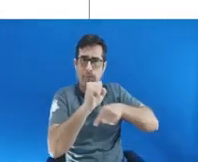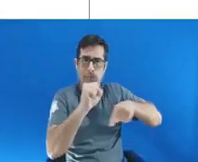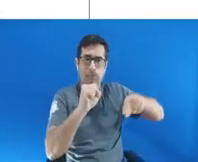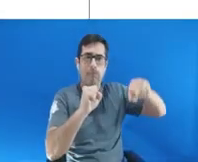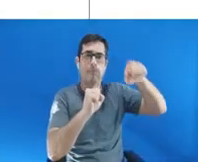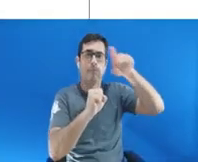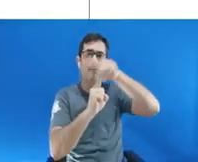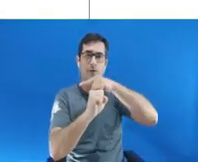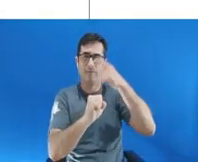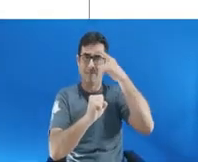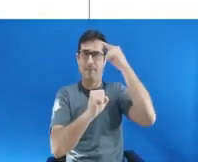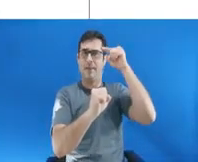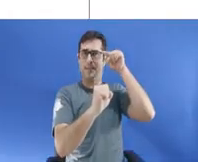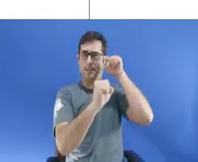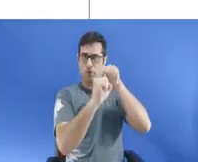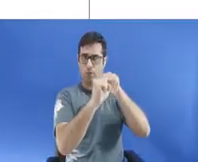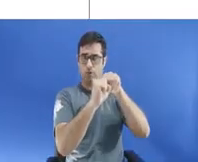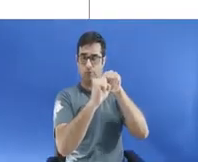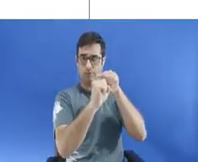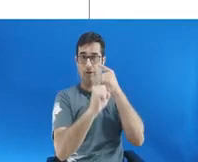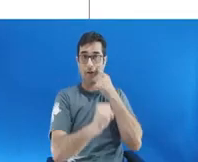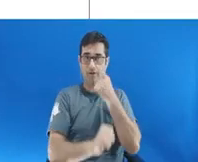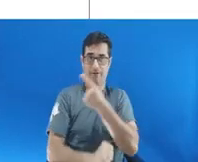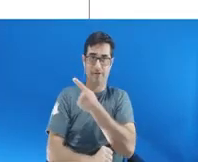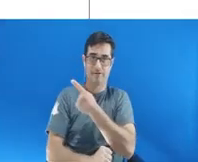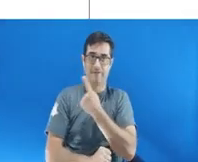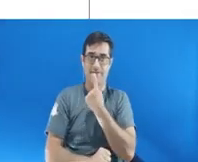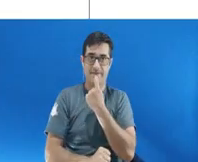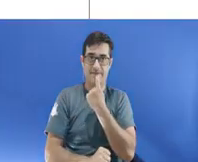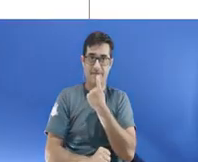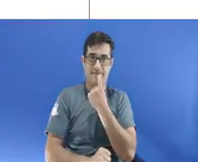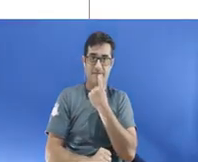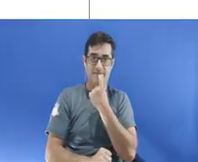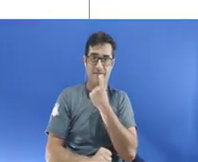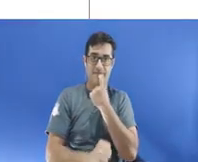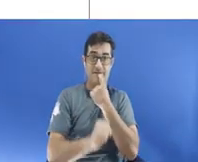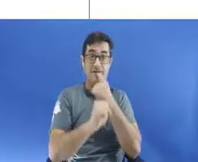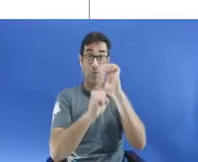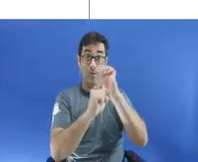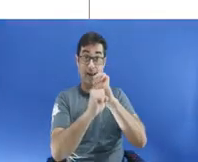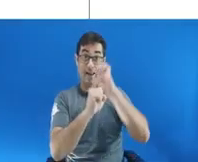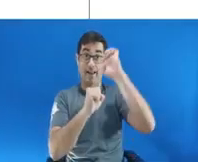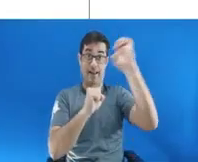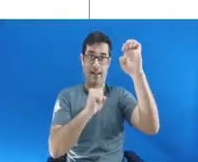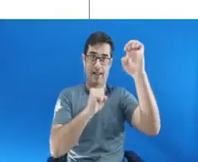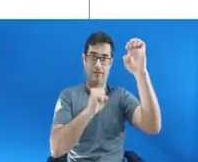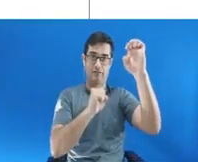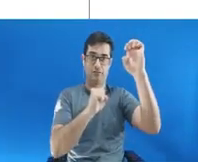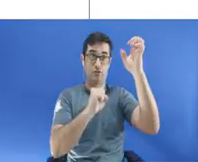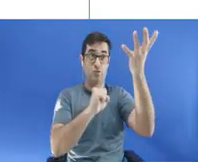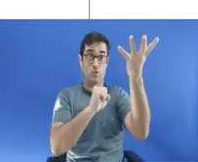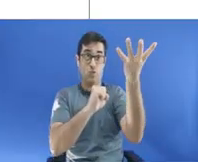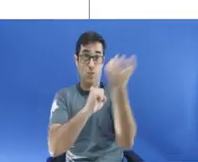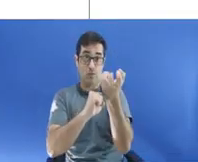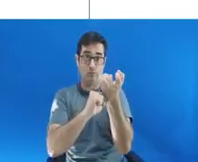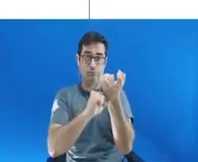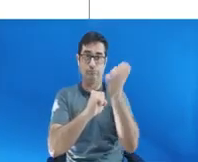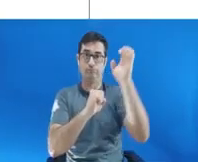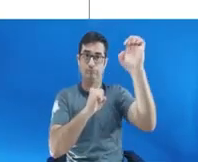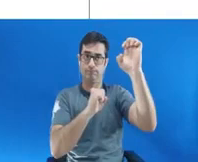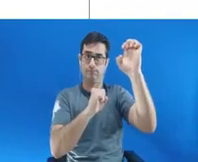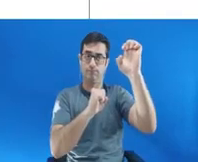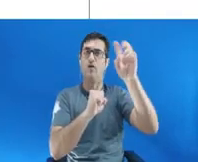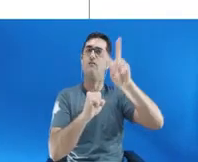A atração dele pelo núcleo vai ser um valor que é o mesmo se eu botar o elétron aqui, ou em